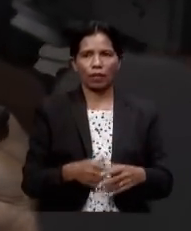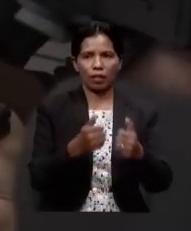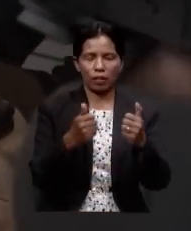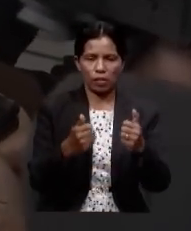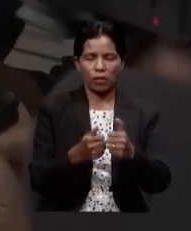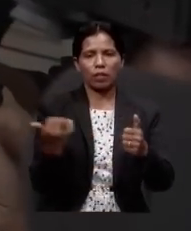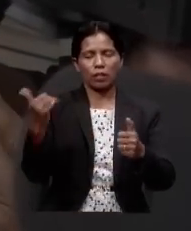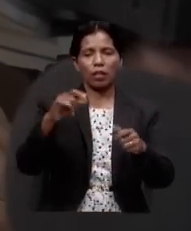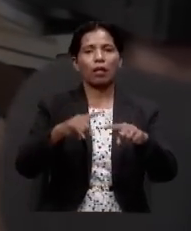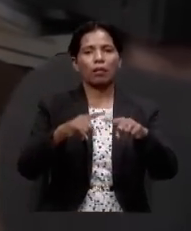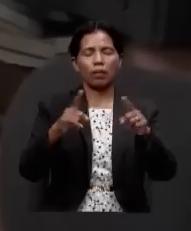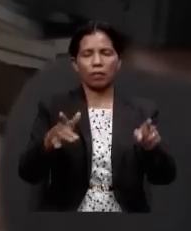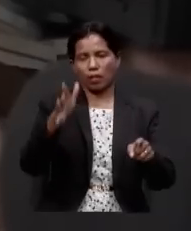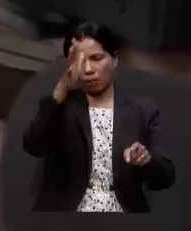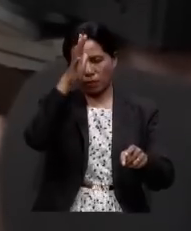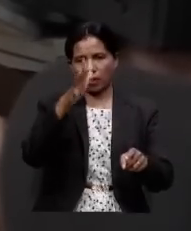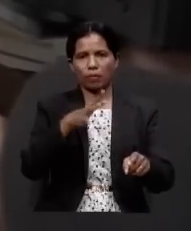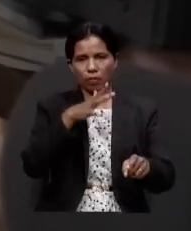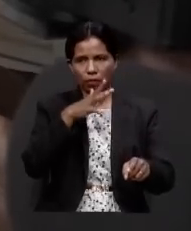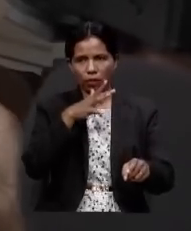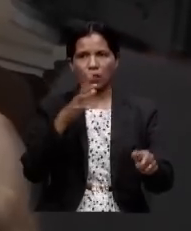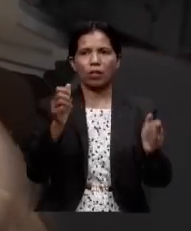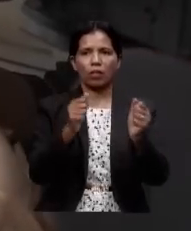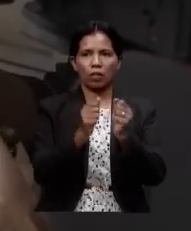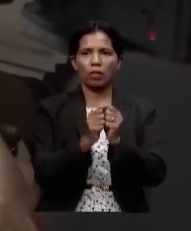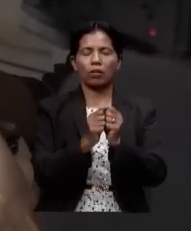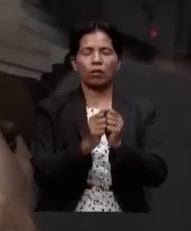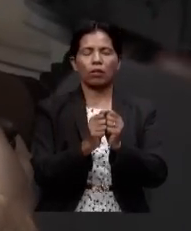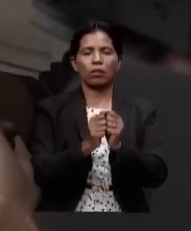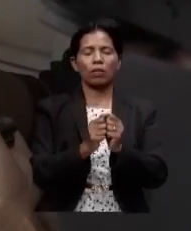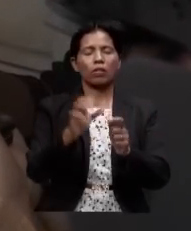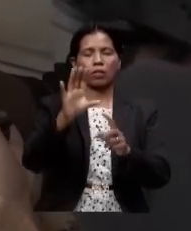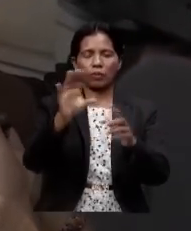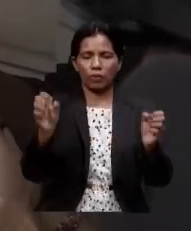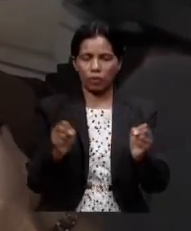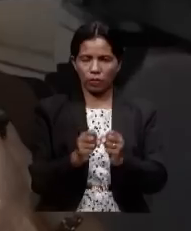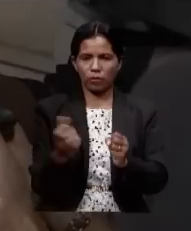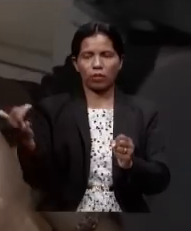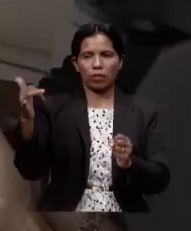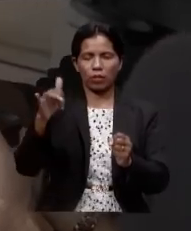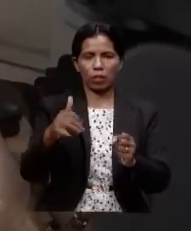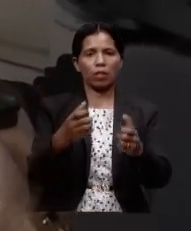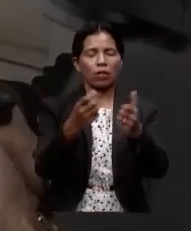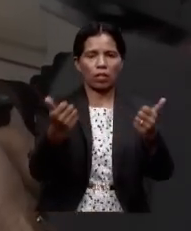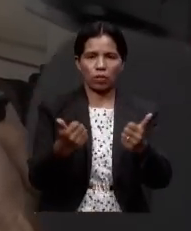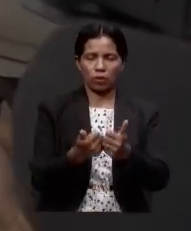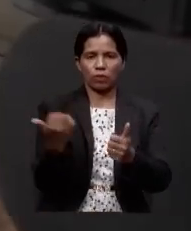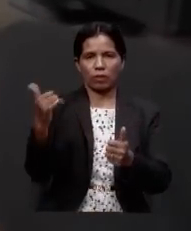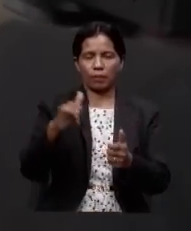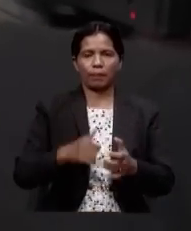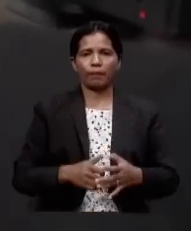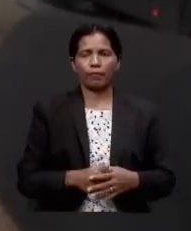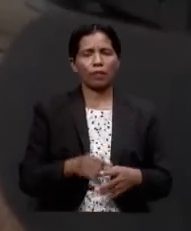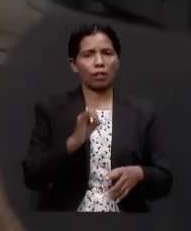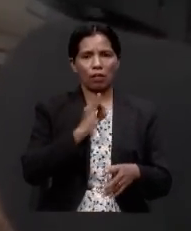be ina aman ho autoridade sir aldeia ho suku sir dan ya